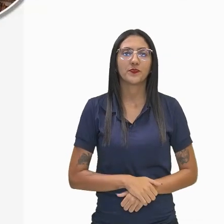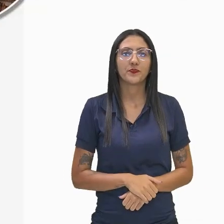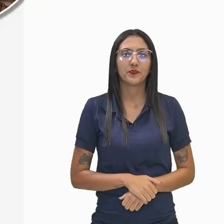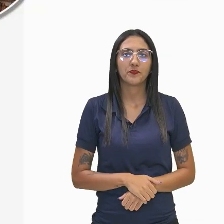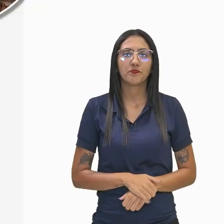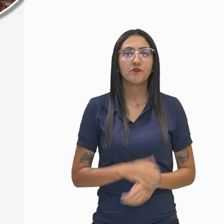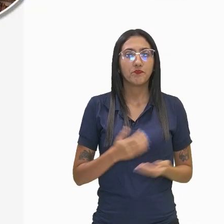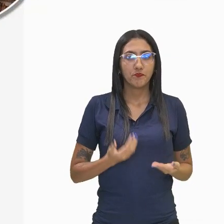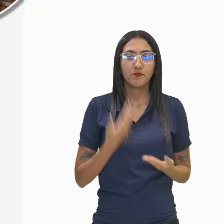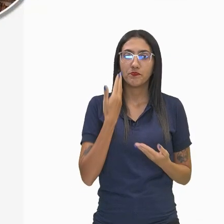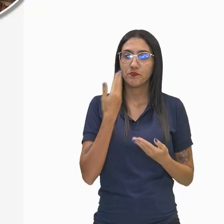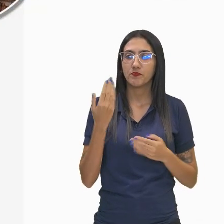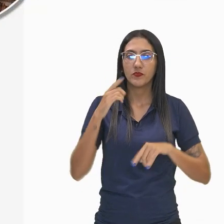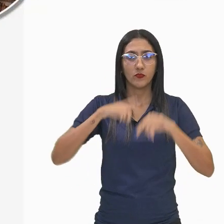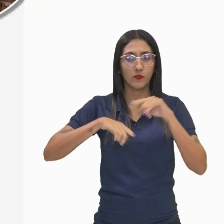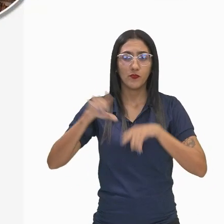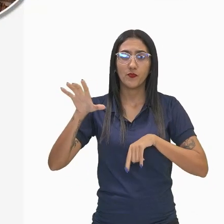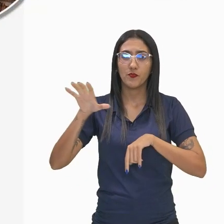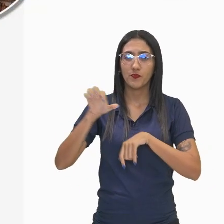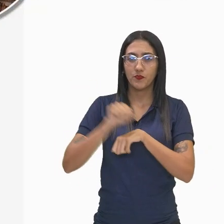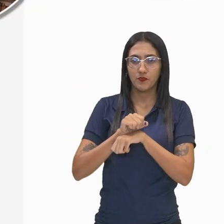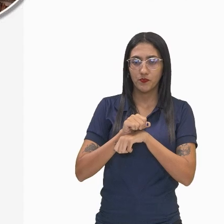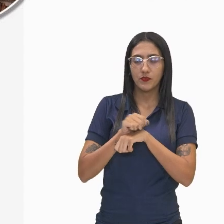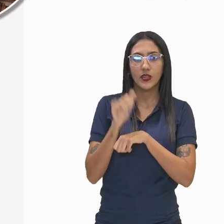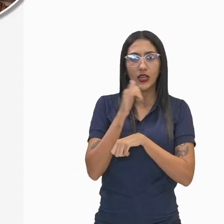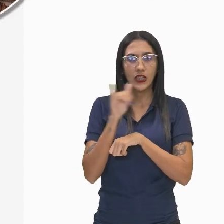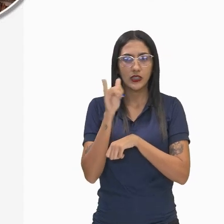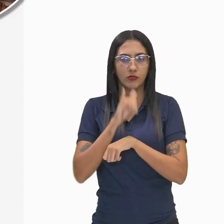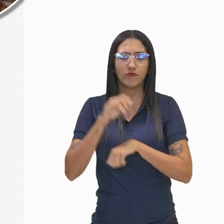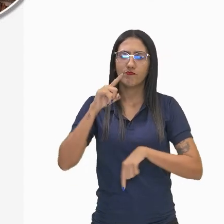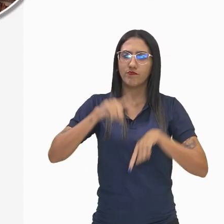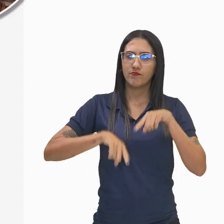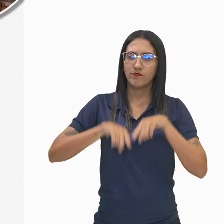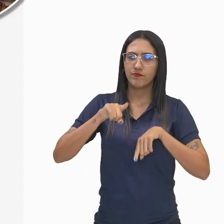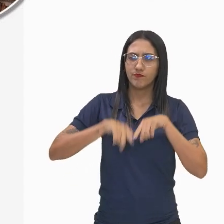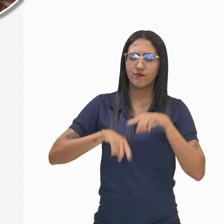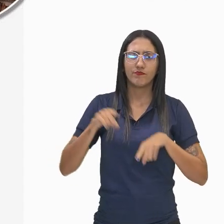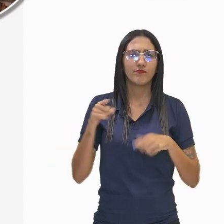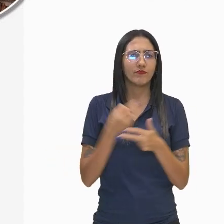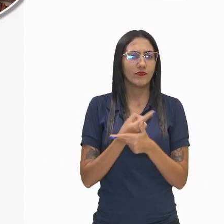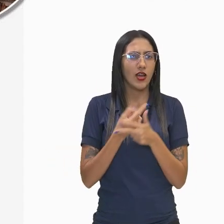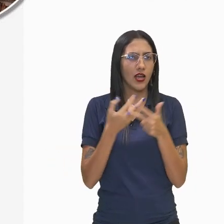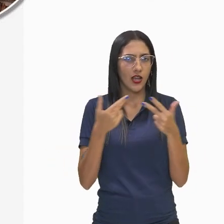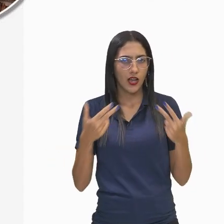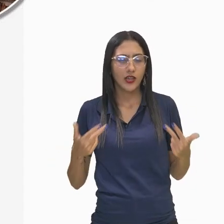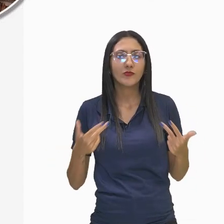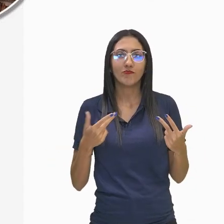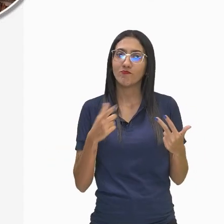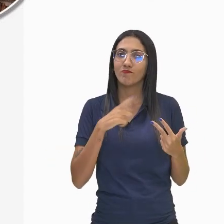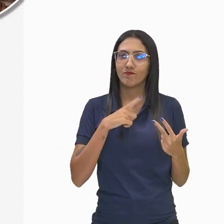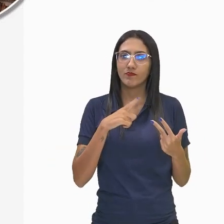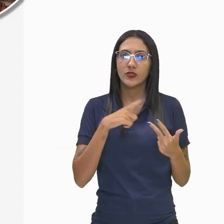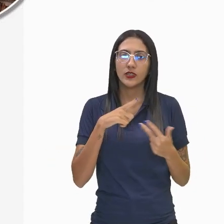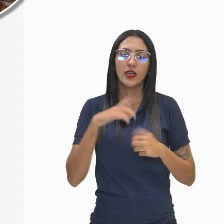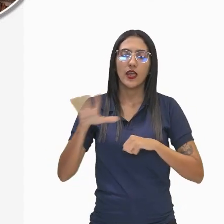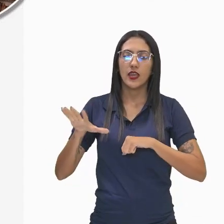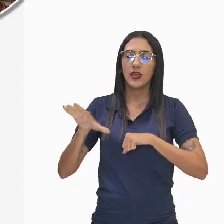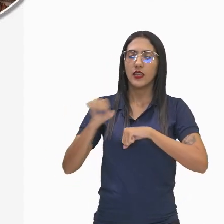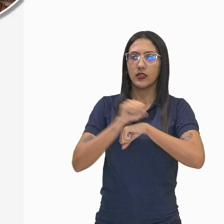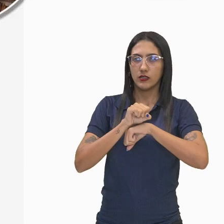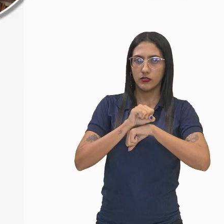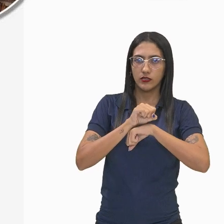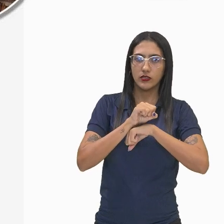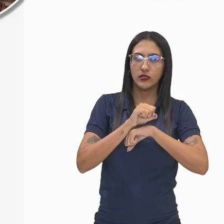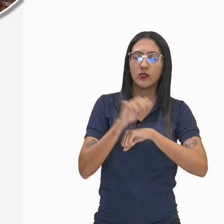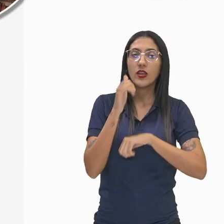receptores, eles são equipamentos elétricos que recebem a energia